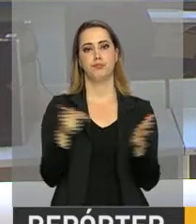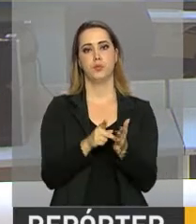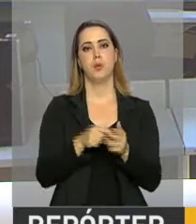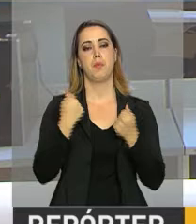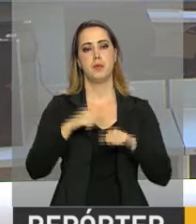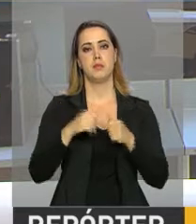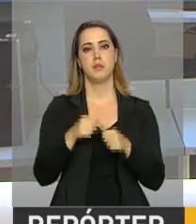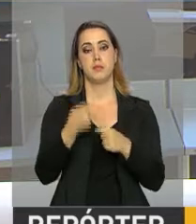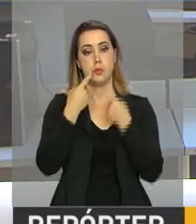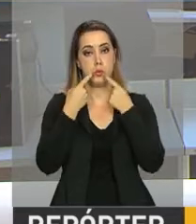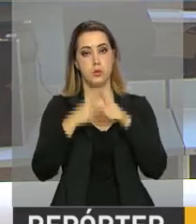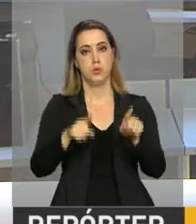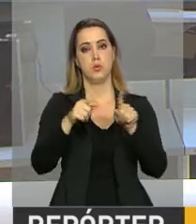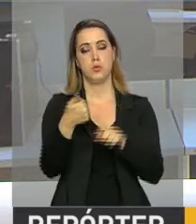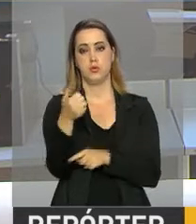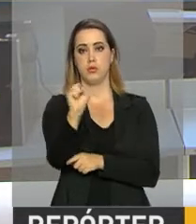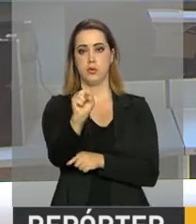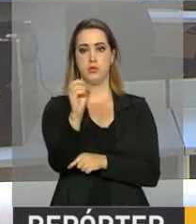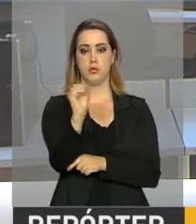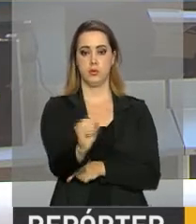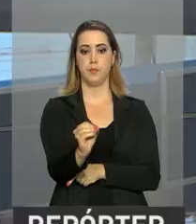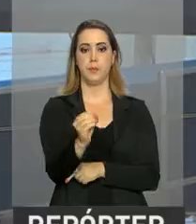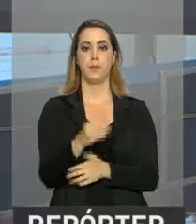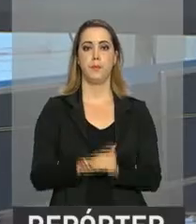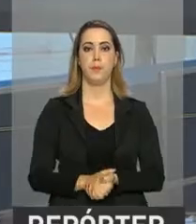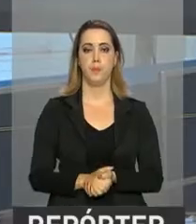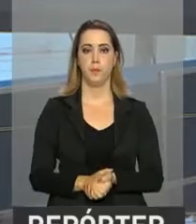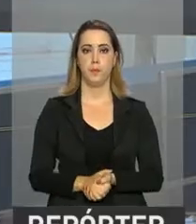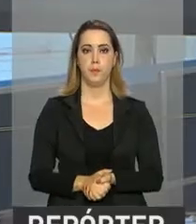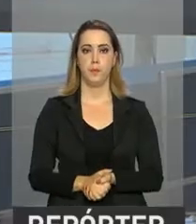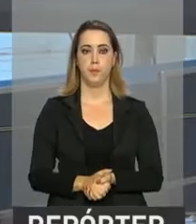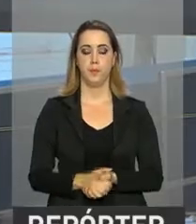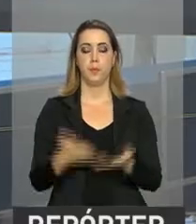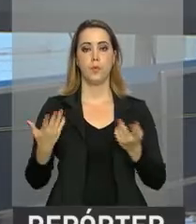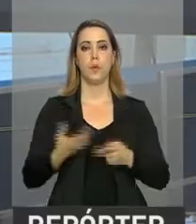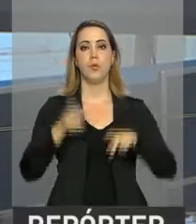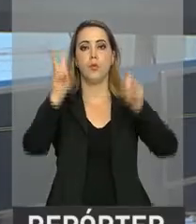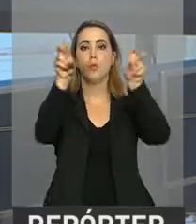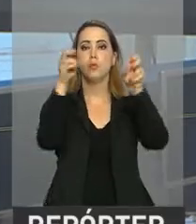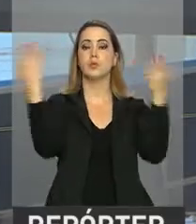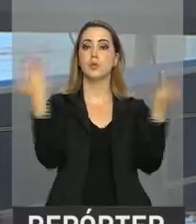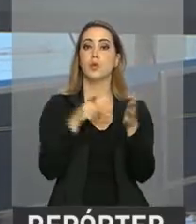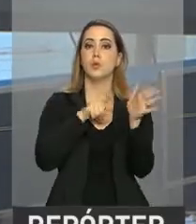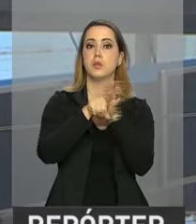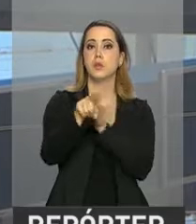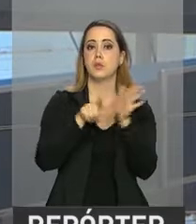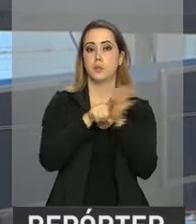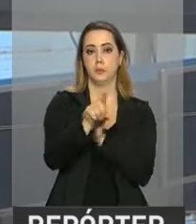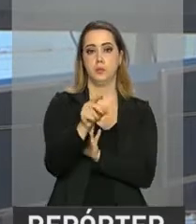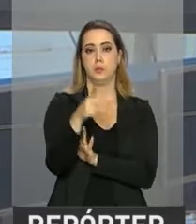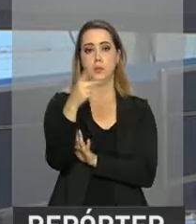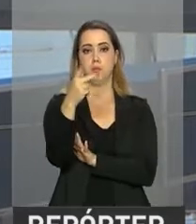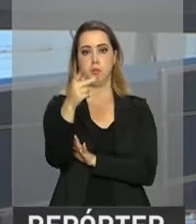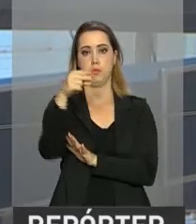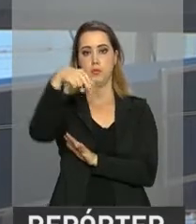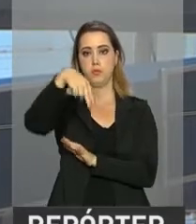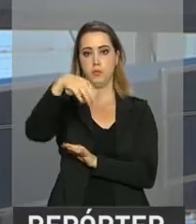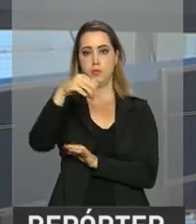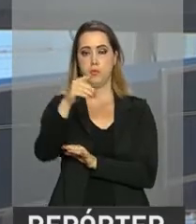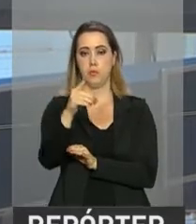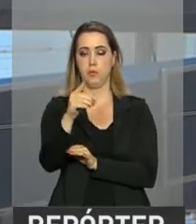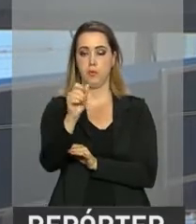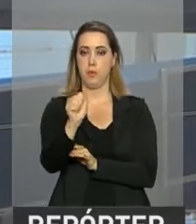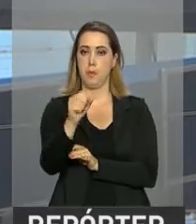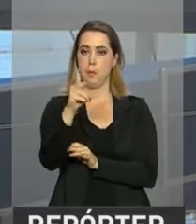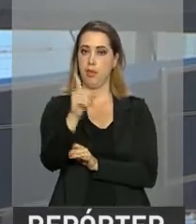180 a ligação é de graça o assunto agora é a pesquisa nacional por amostra de domicílios a pena de